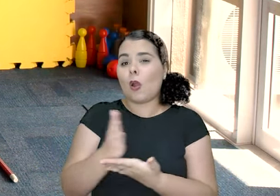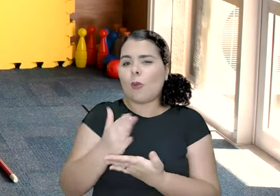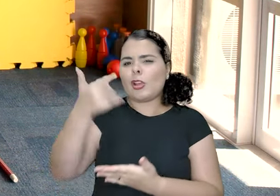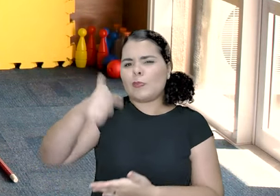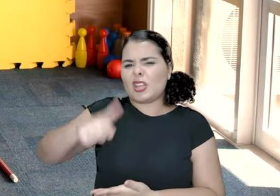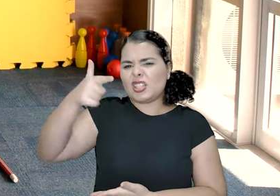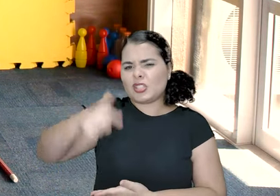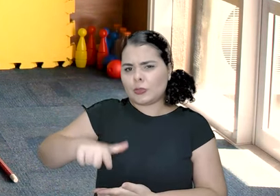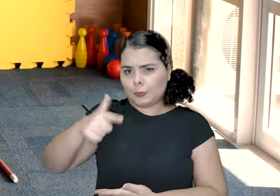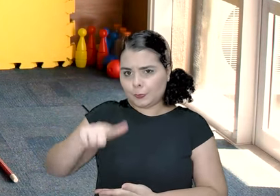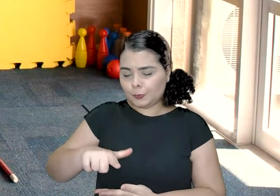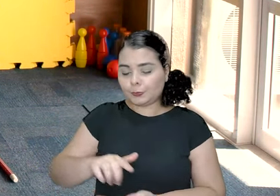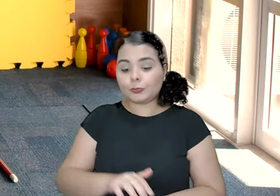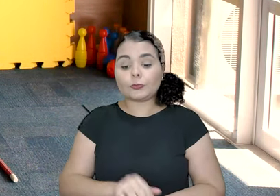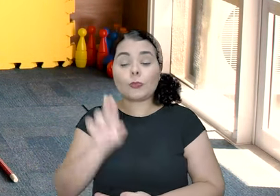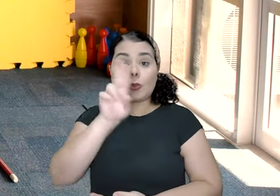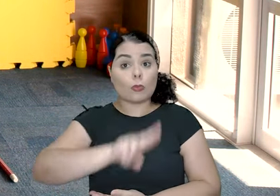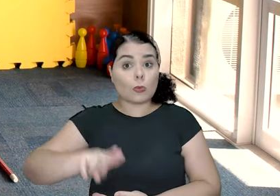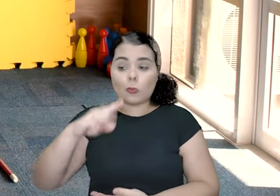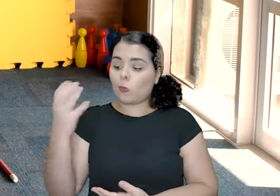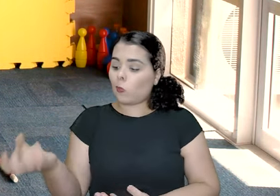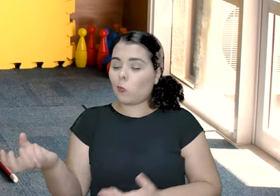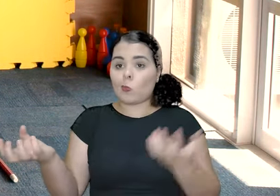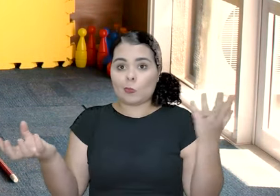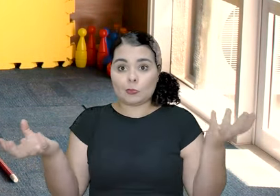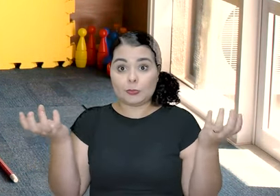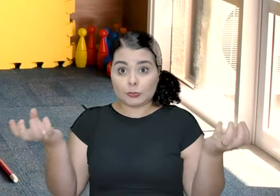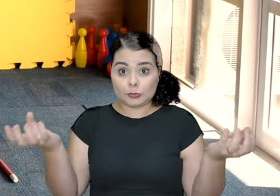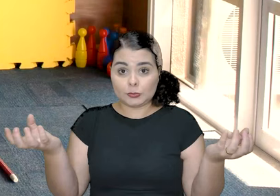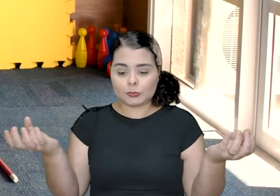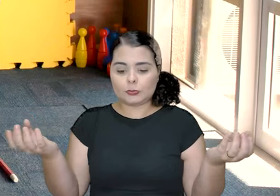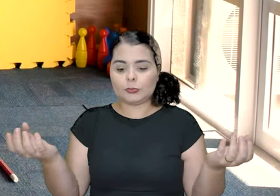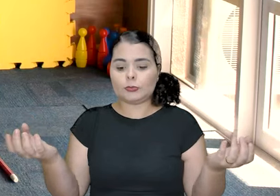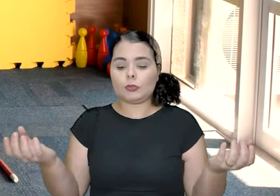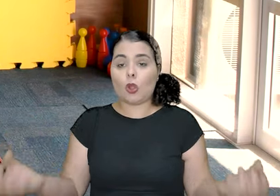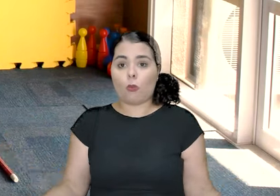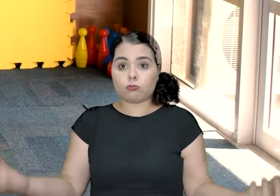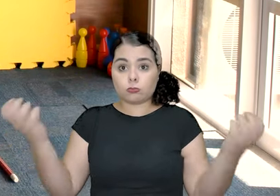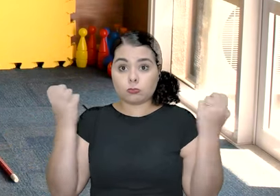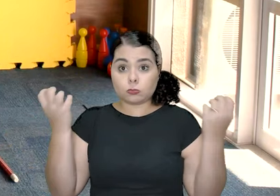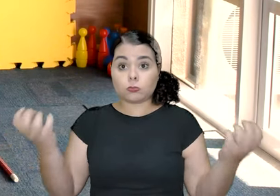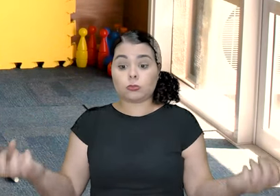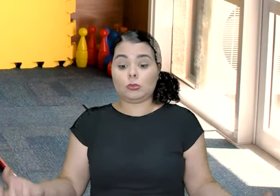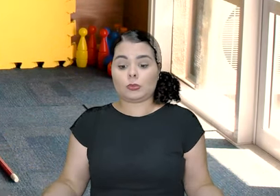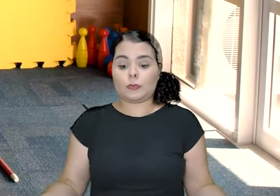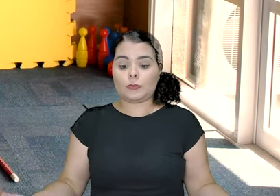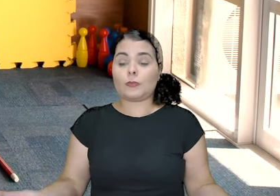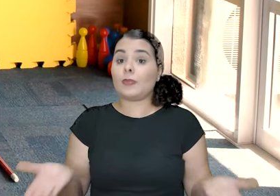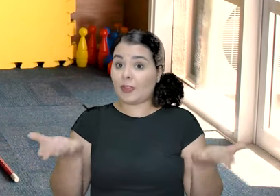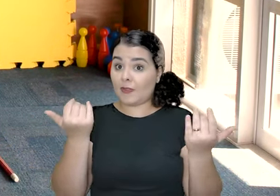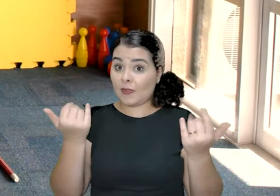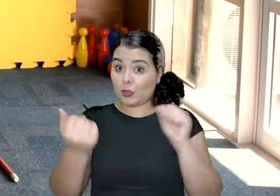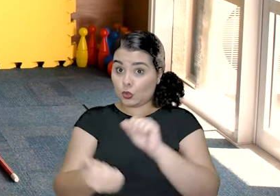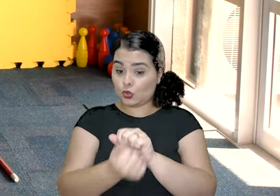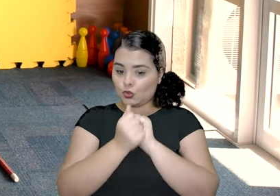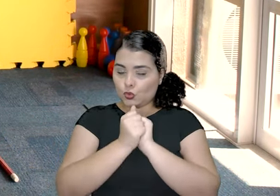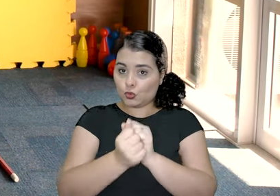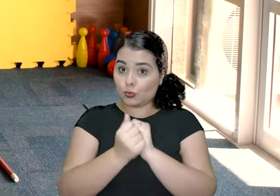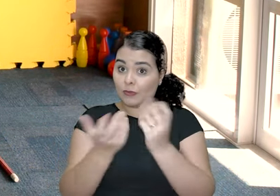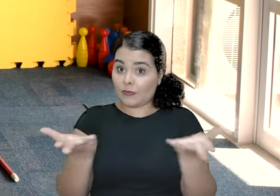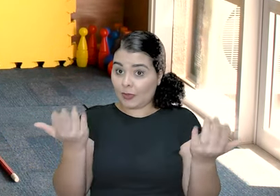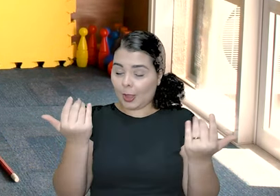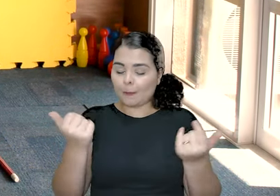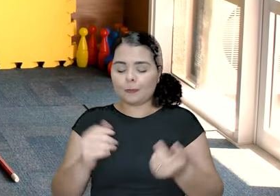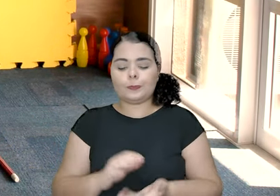repetições usando os músculos do braço, vamos lá? Vem comigo, vou contar agora,